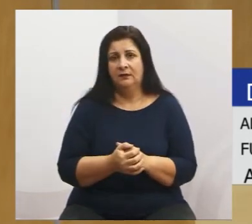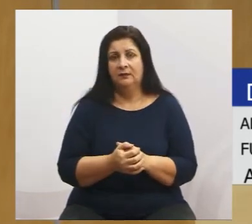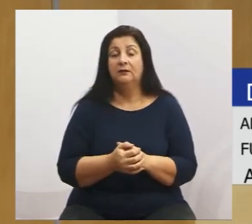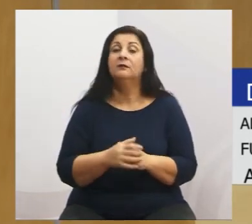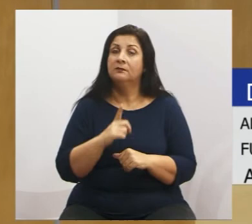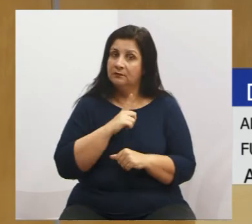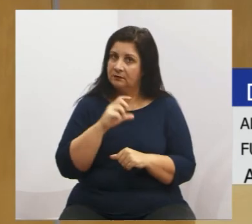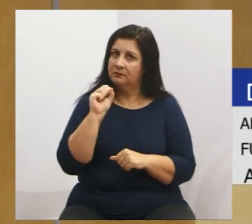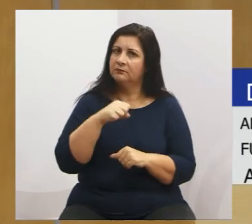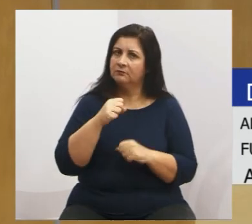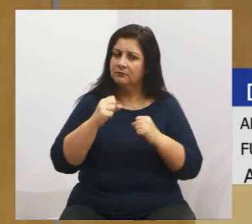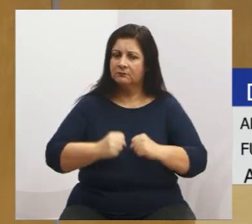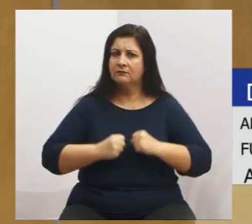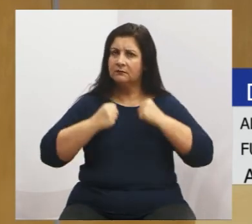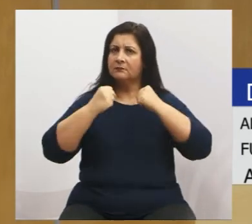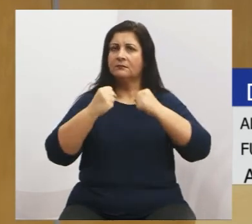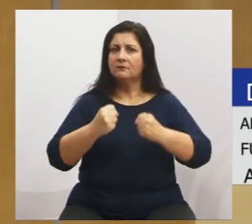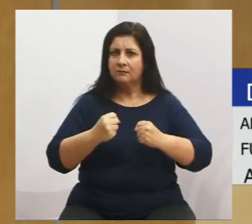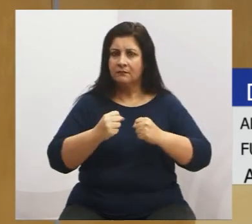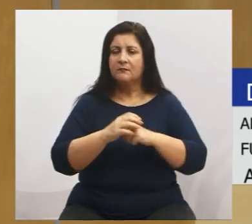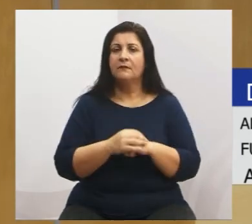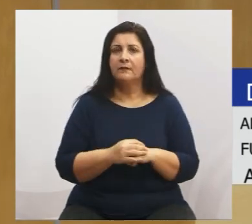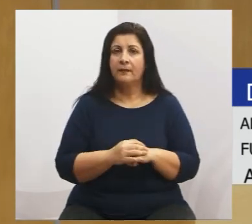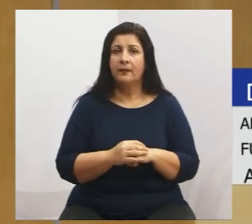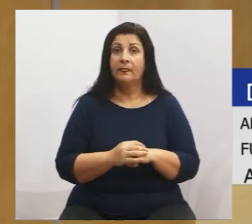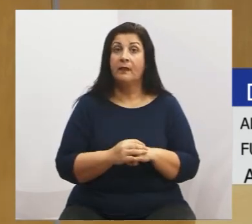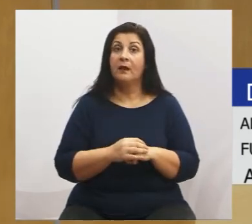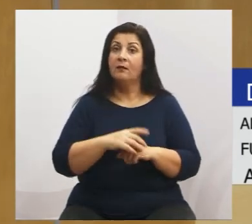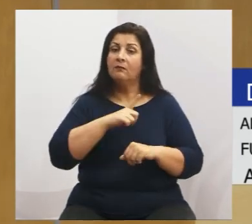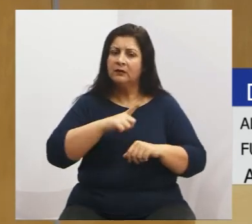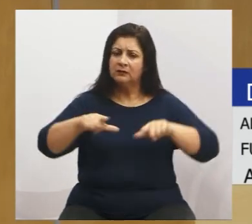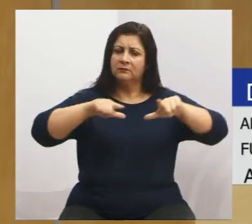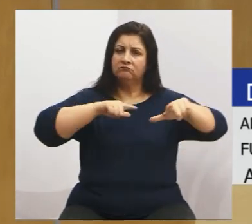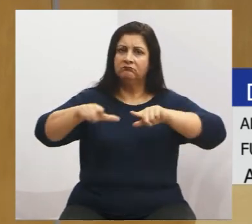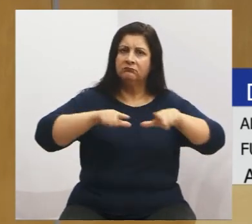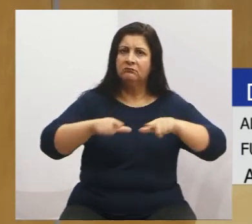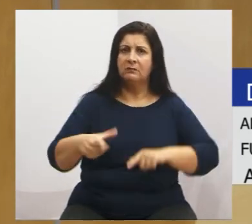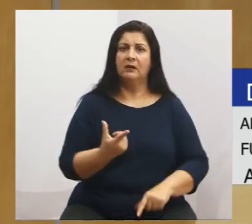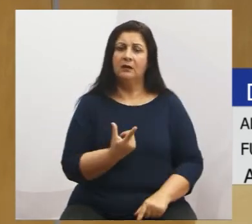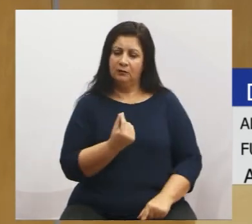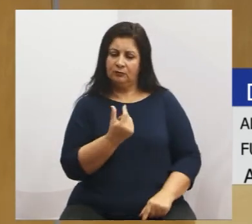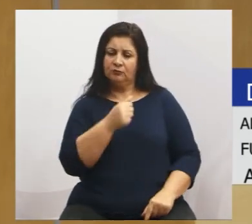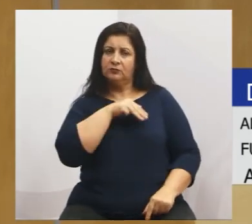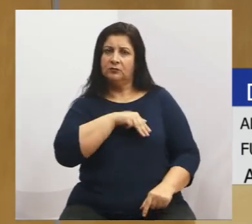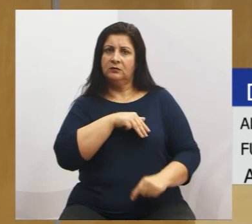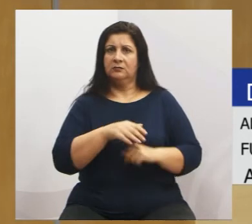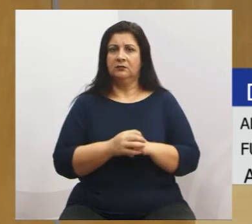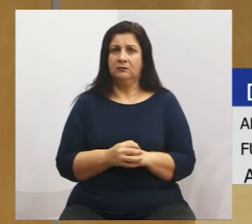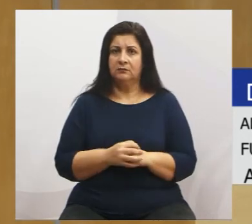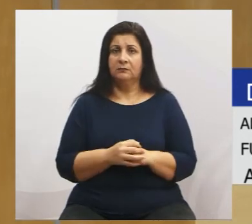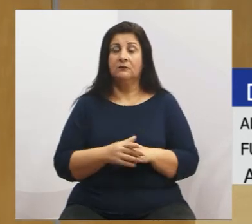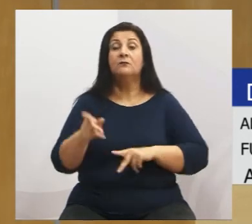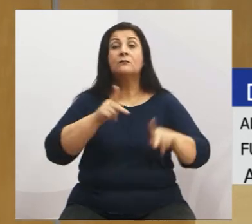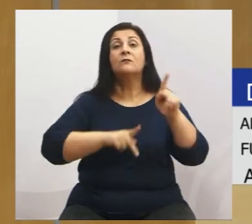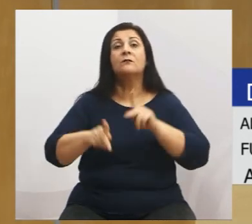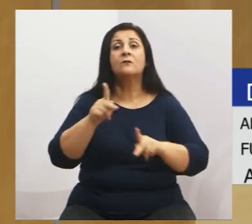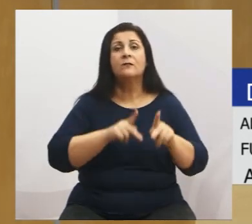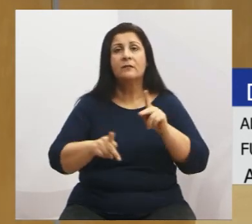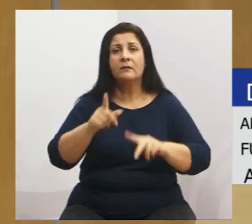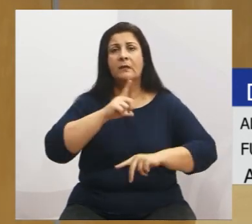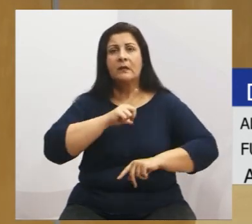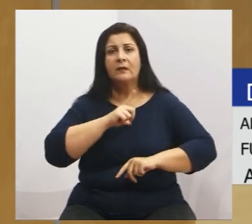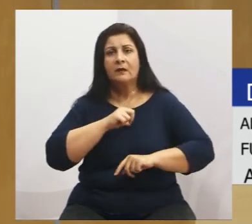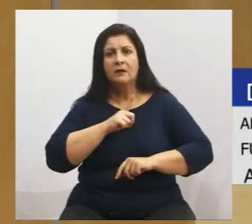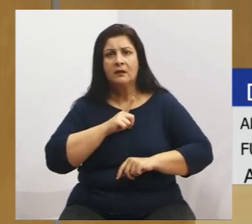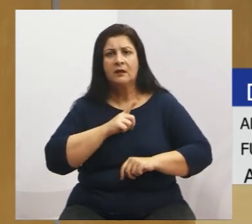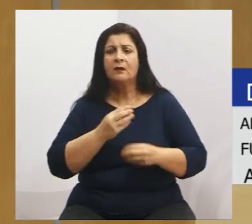sim que se esforçar para gerar emprego e renda na nossa cidade, pastor, para que a população tenha